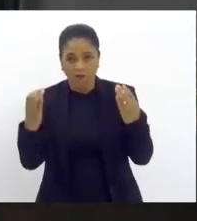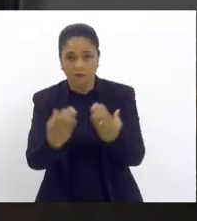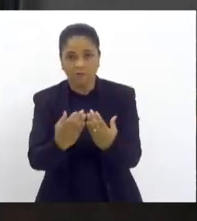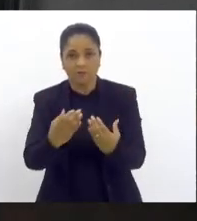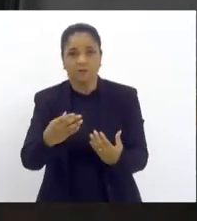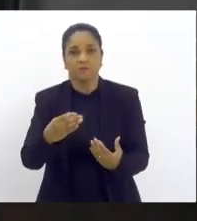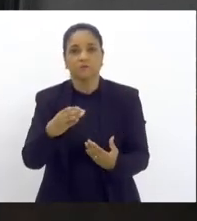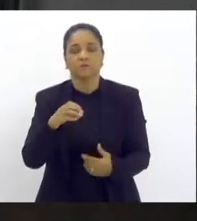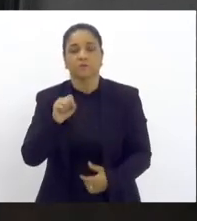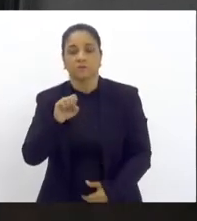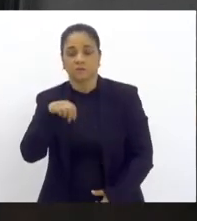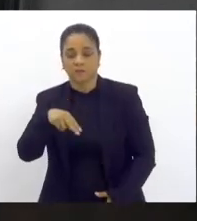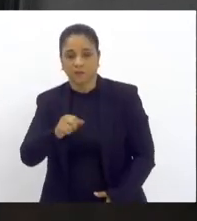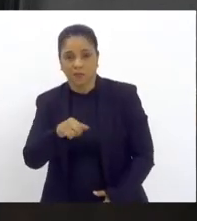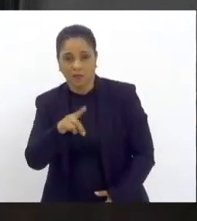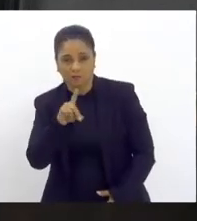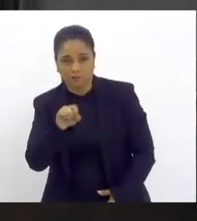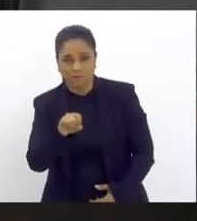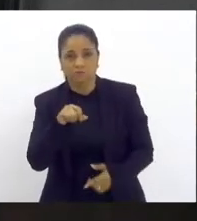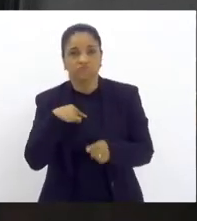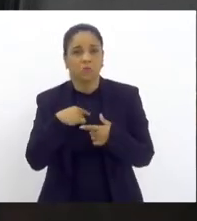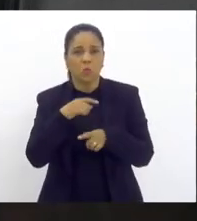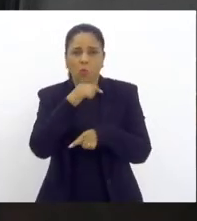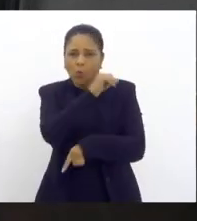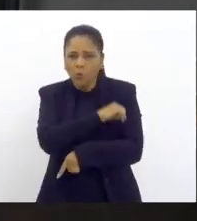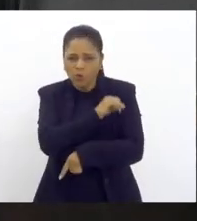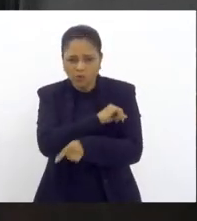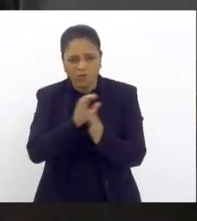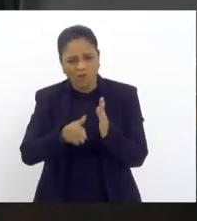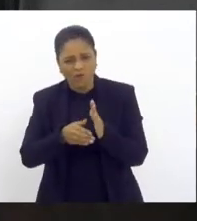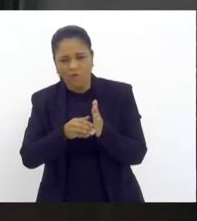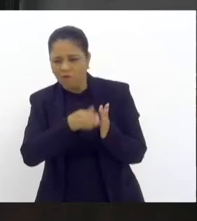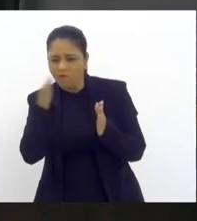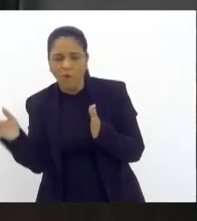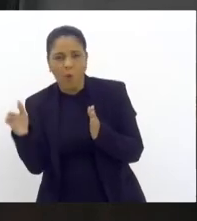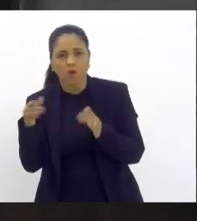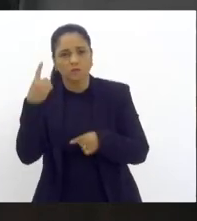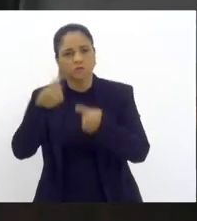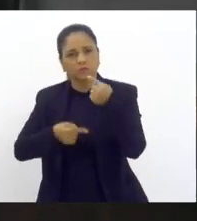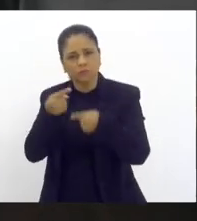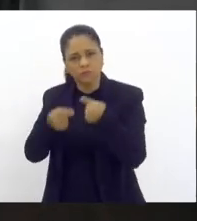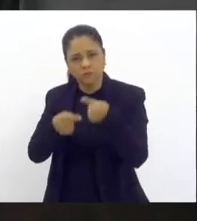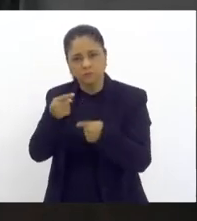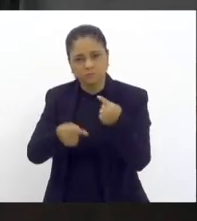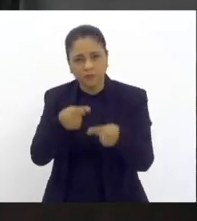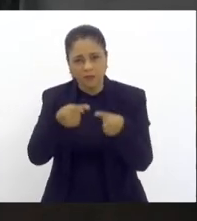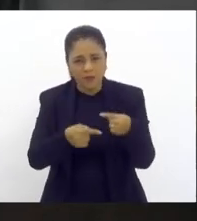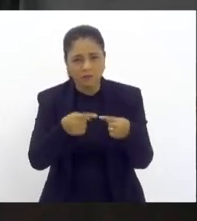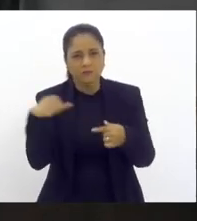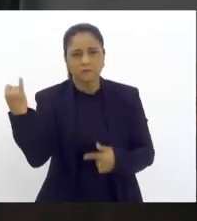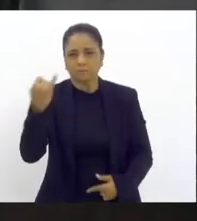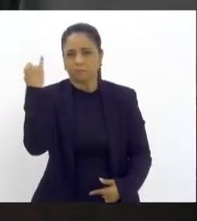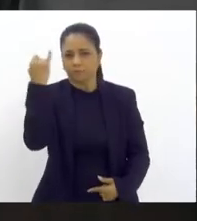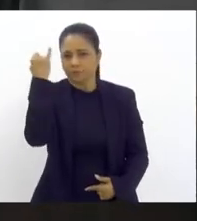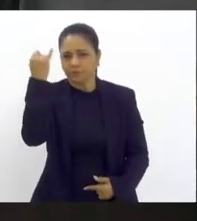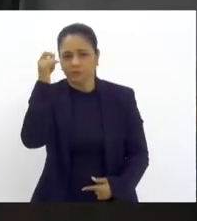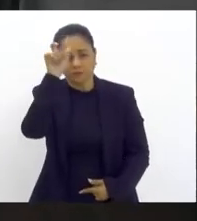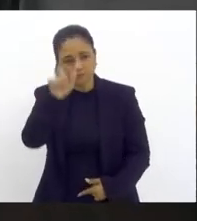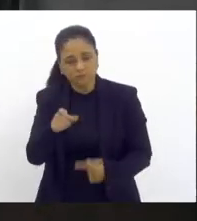incluídas as procuradorias. E a gente não pode deixar o Rio de fora desse debate, dessa discussão tão importante, que é o